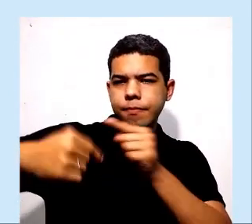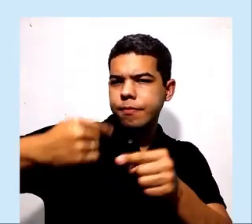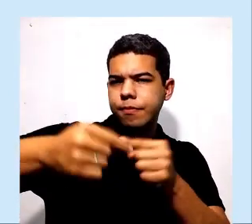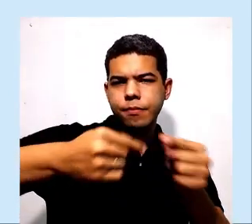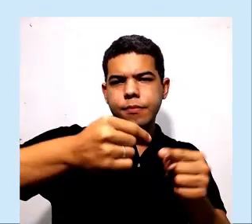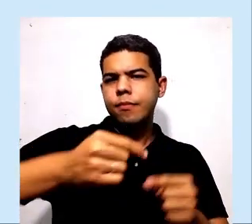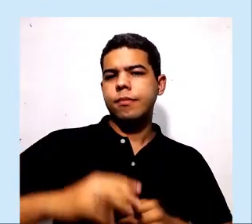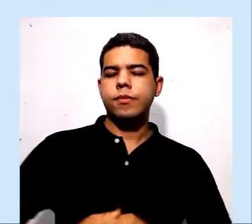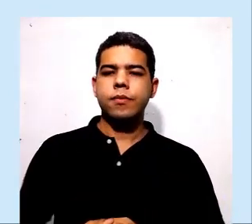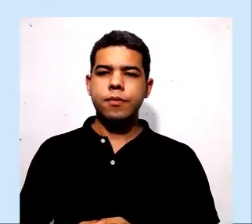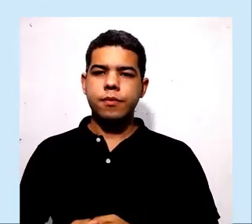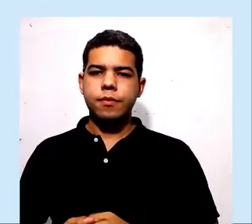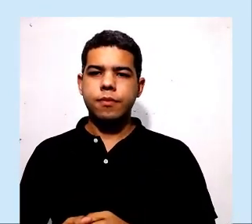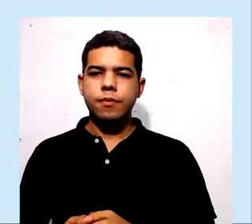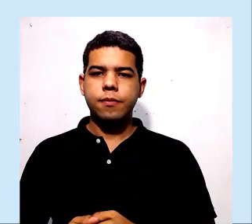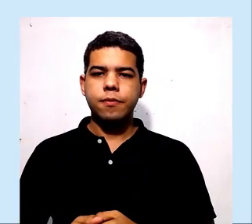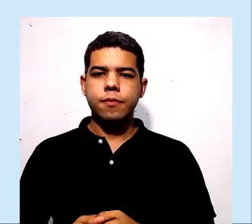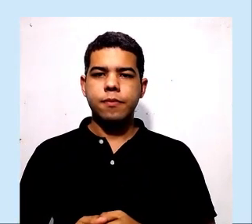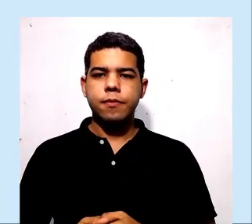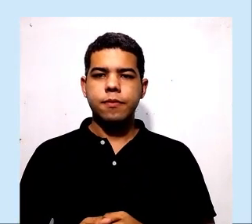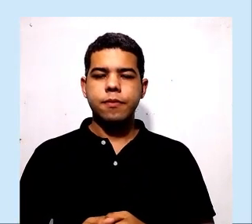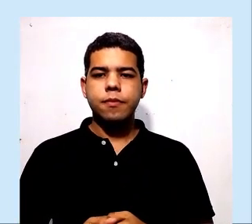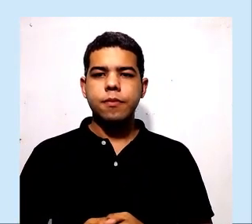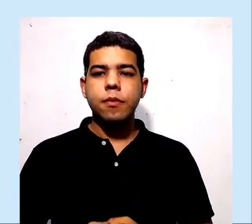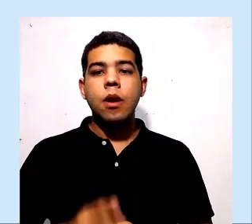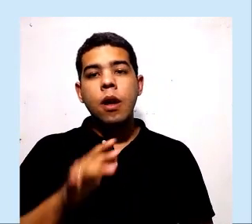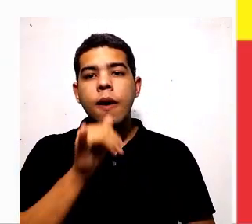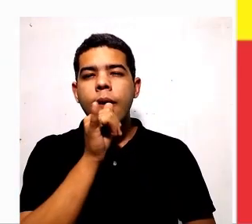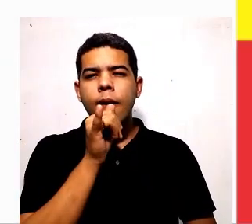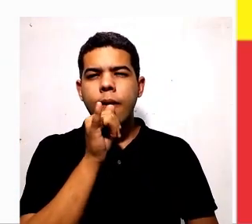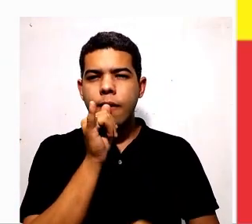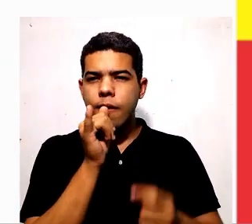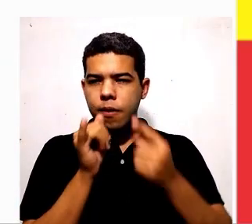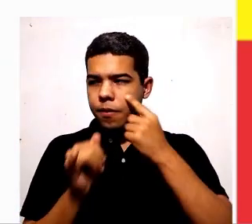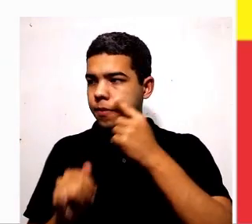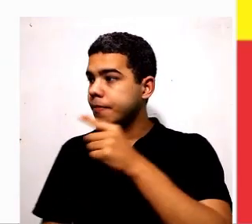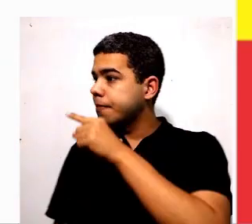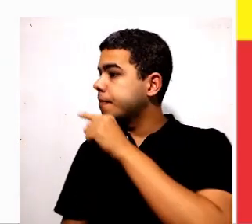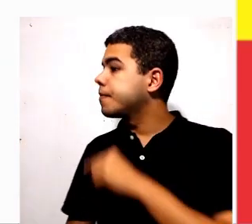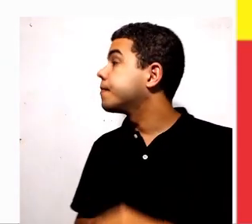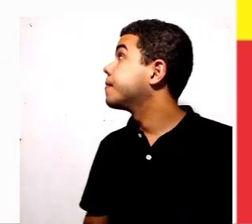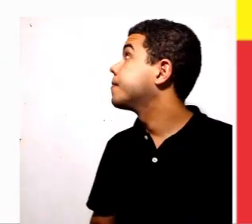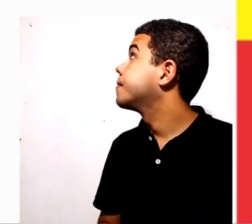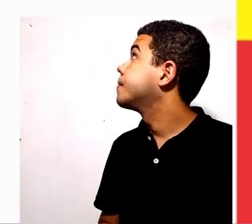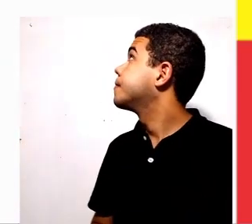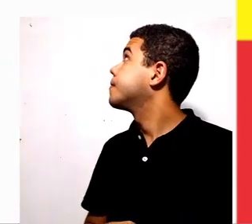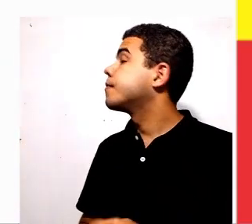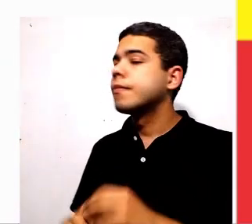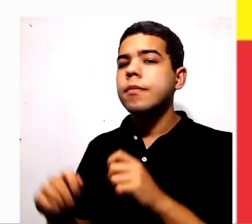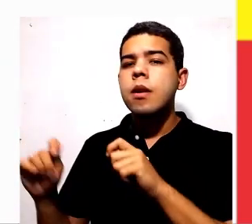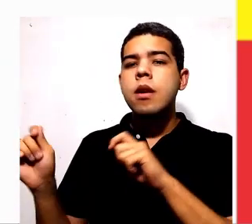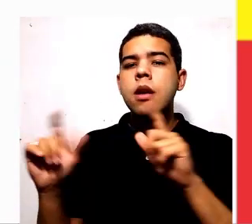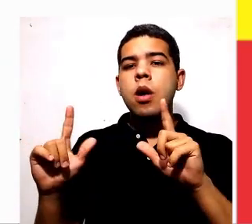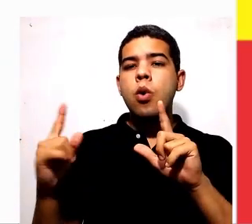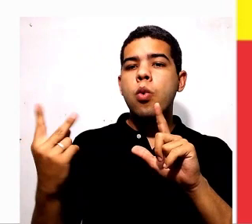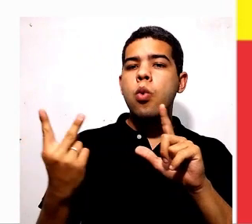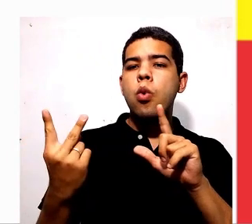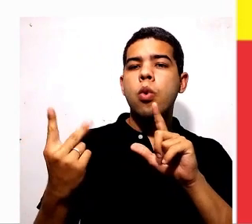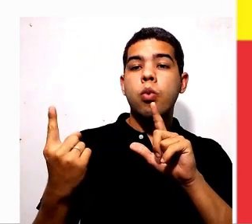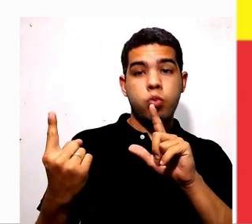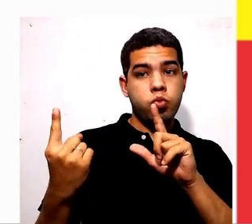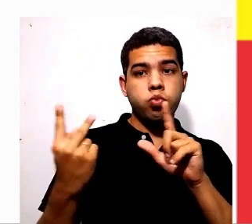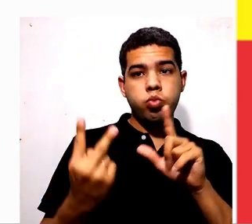não recursiva. Observe aí na tela este exemplo. Figura 1, figura 2,